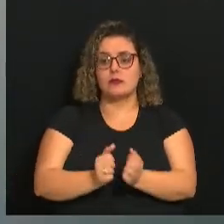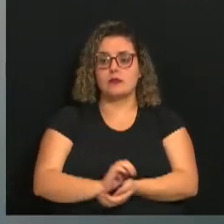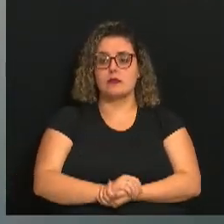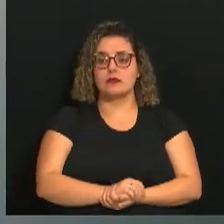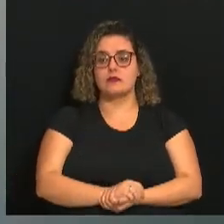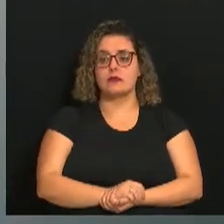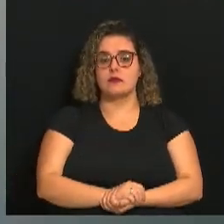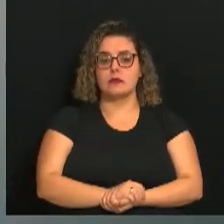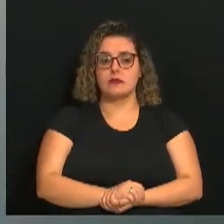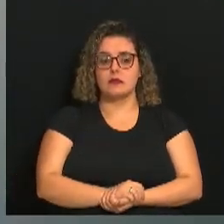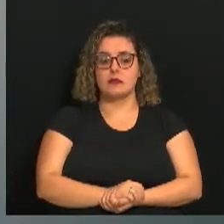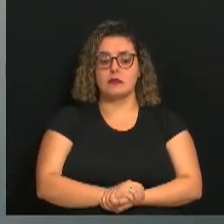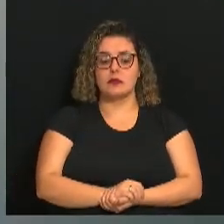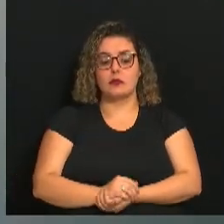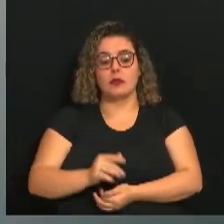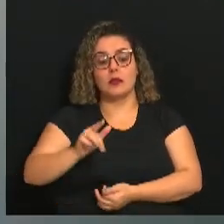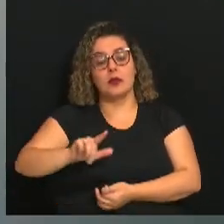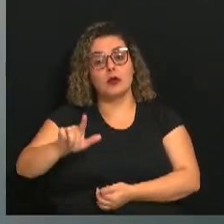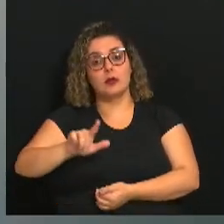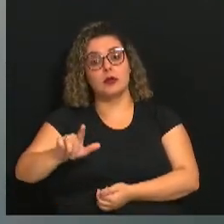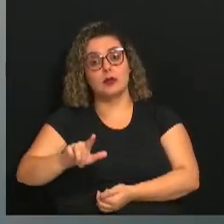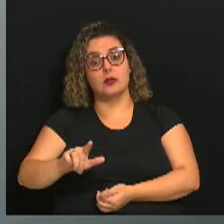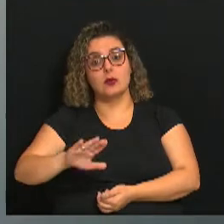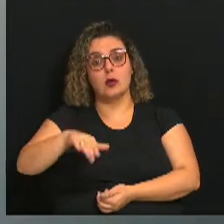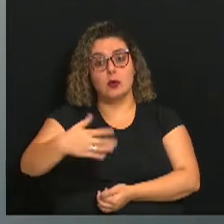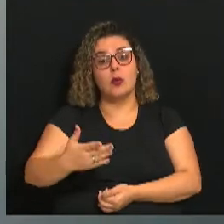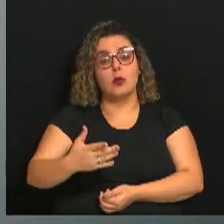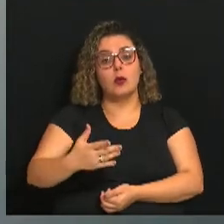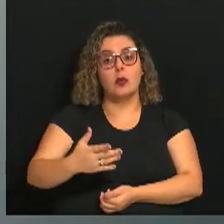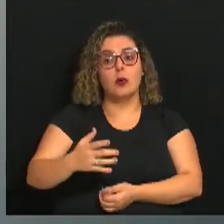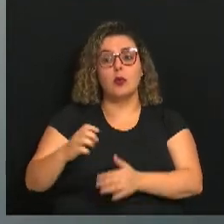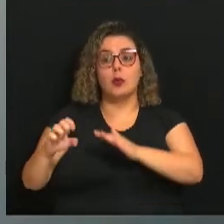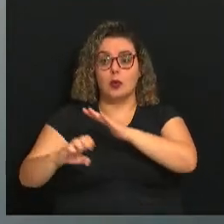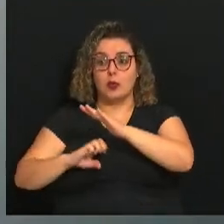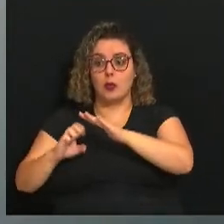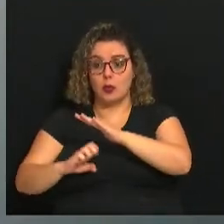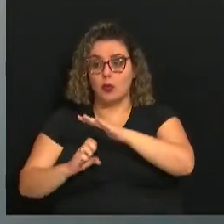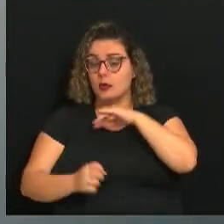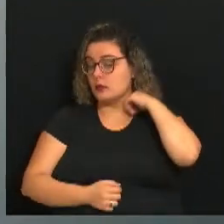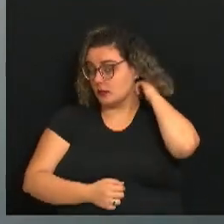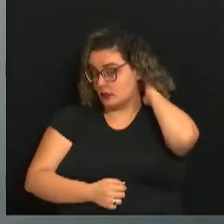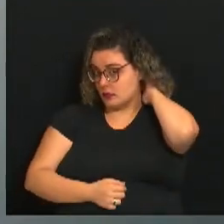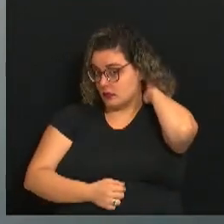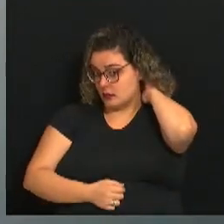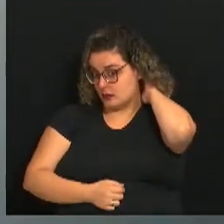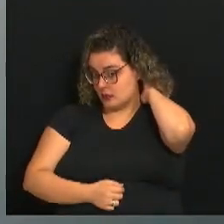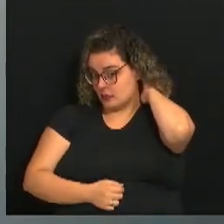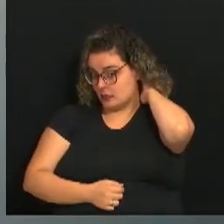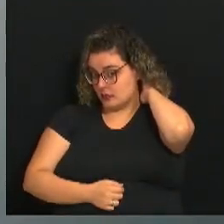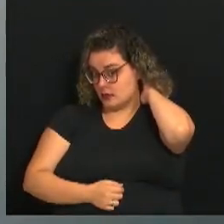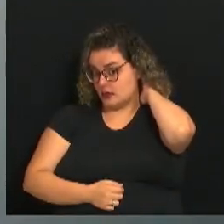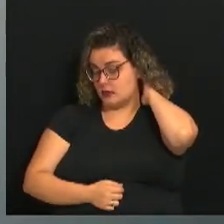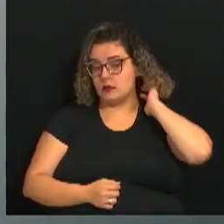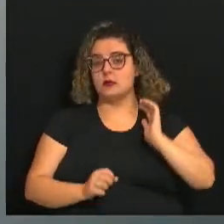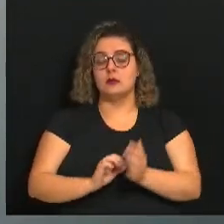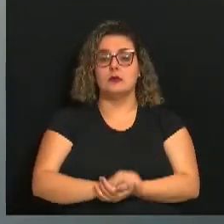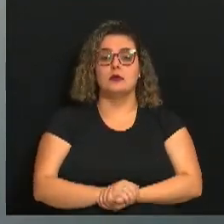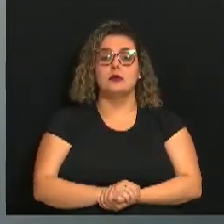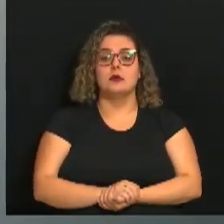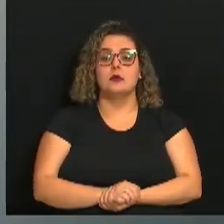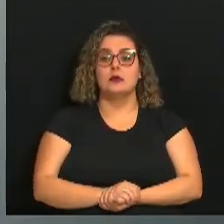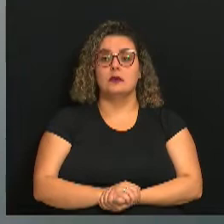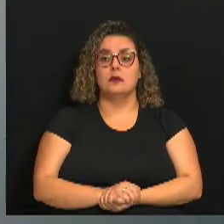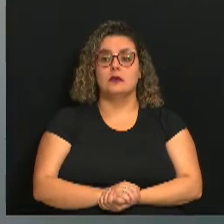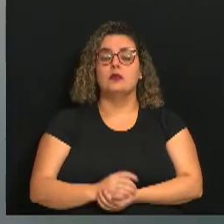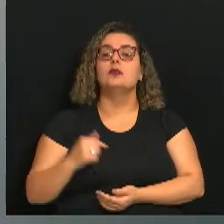nesse sentido. E, é claro, quando a empresa deixa de cumprir, isso redunda que o trabalhador não está lá, o trabalhador, a gente é solidário, a